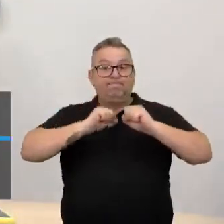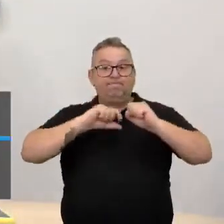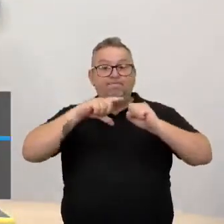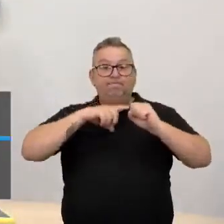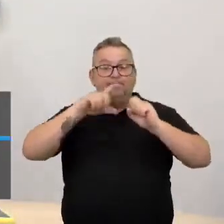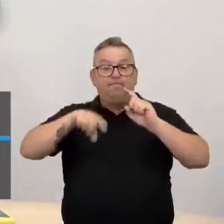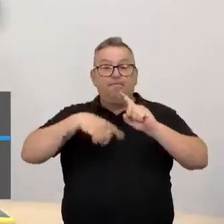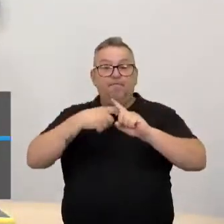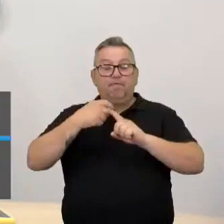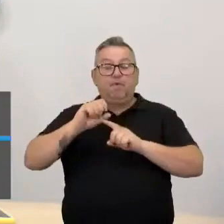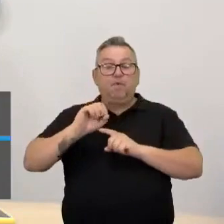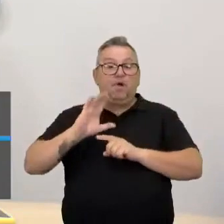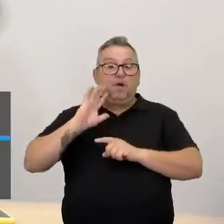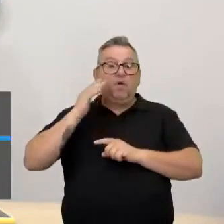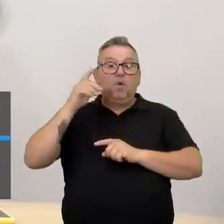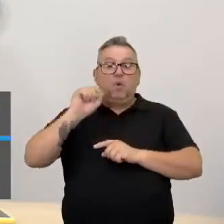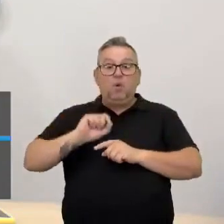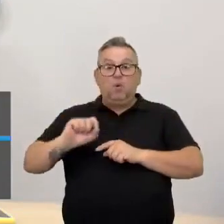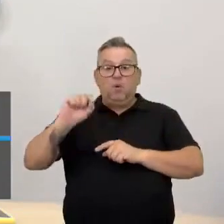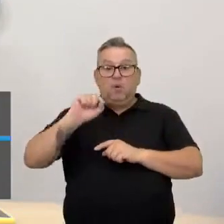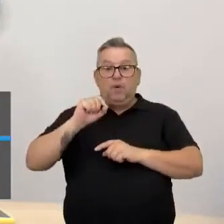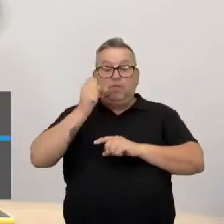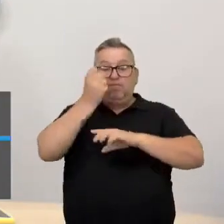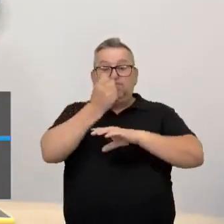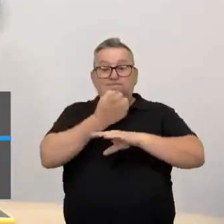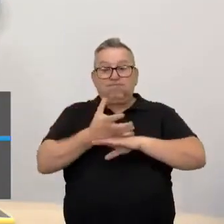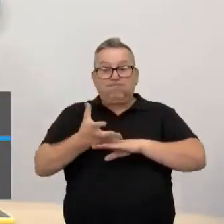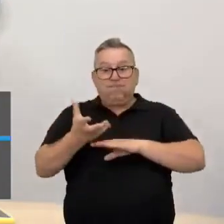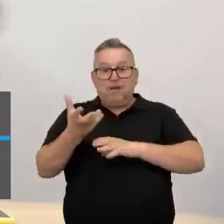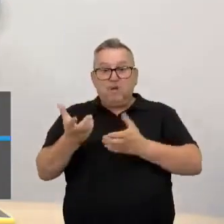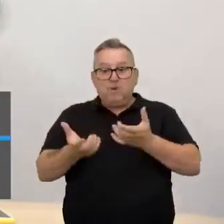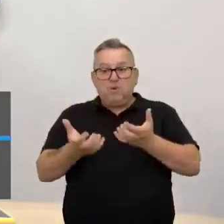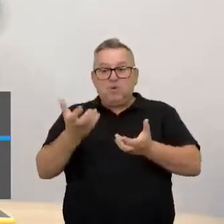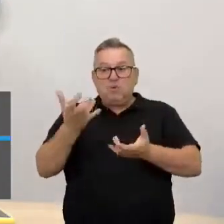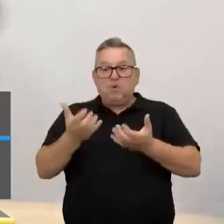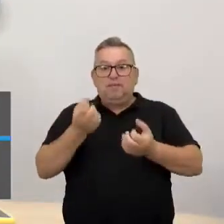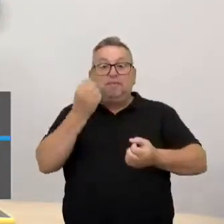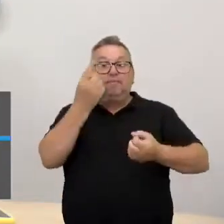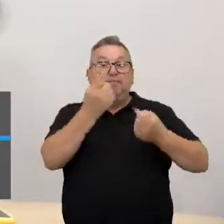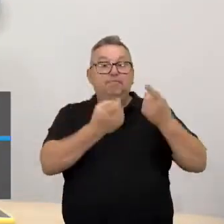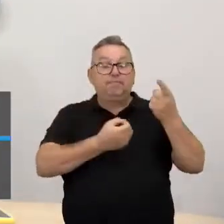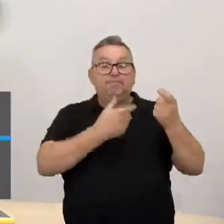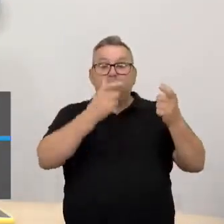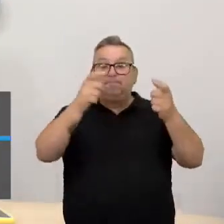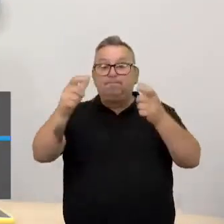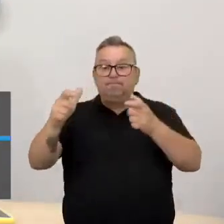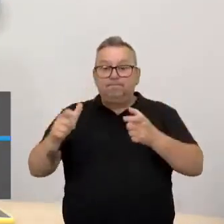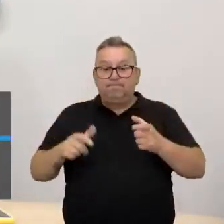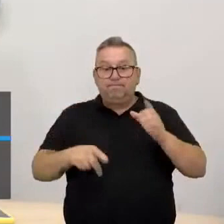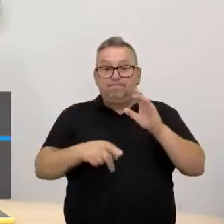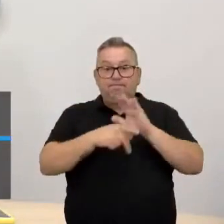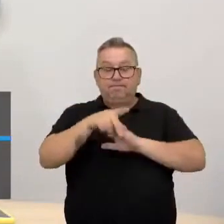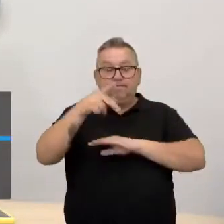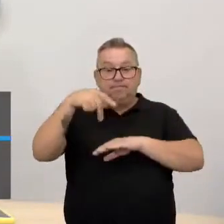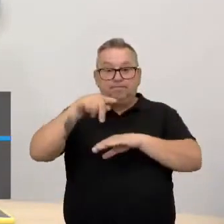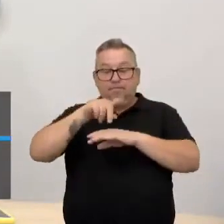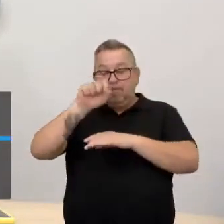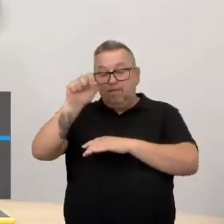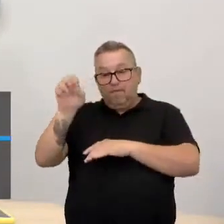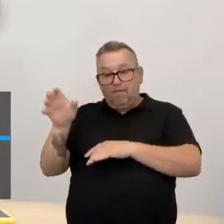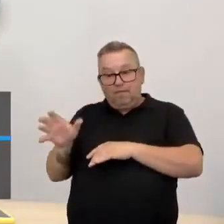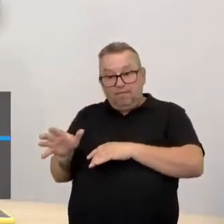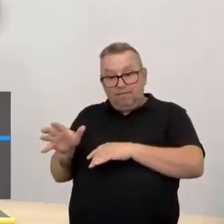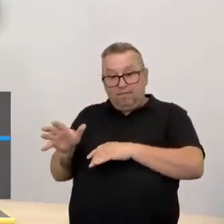mais o que acontece lá é a questão, né, das queimadas, que acontece em algumas regiões do continente africano,